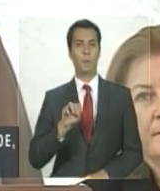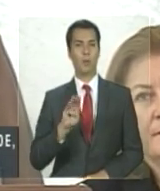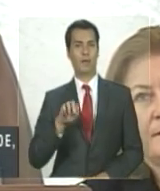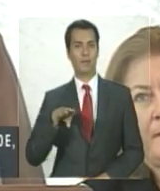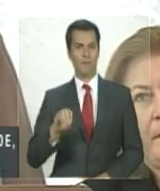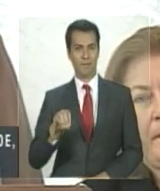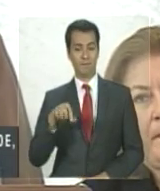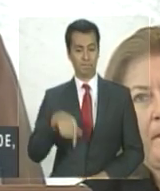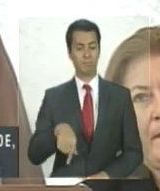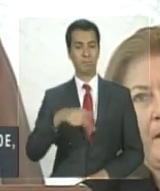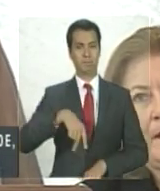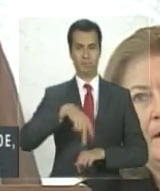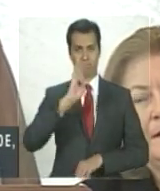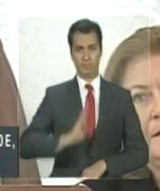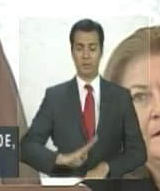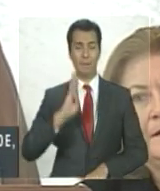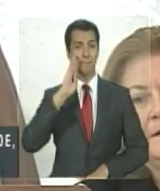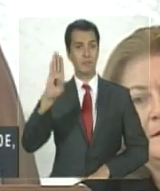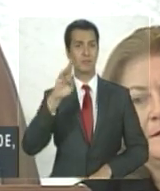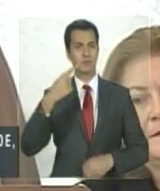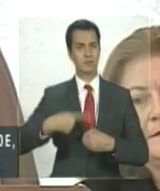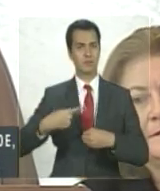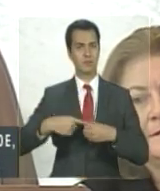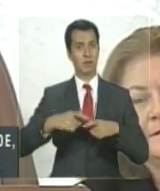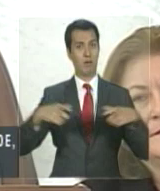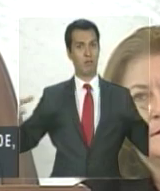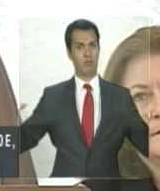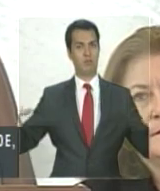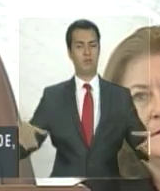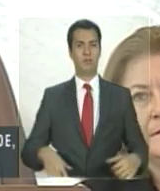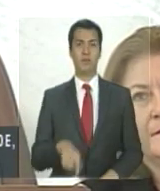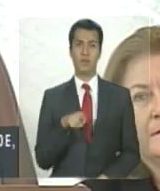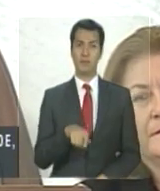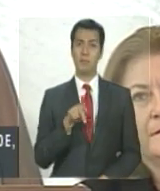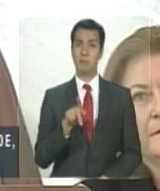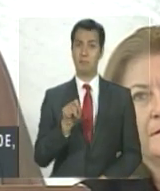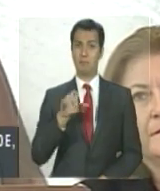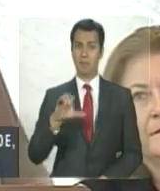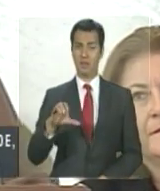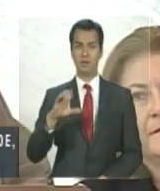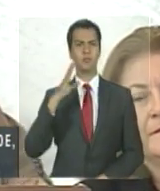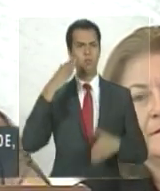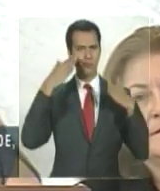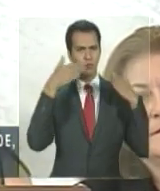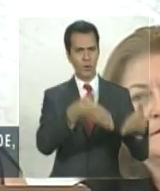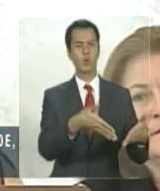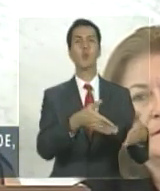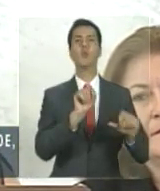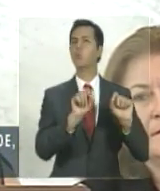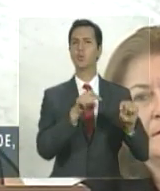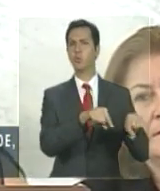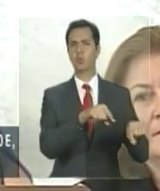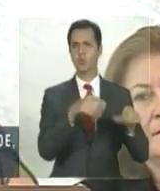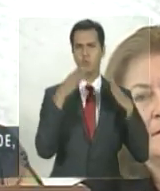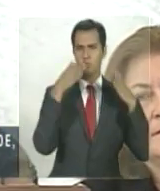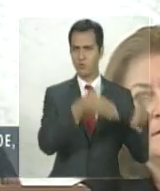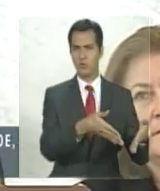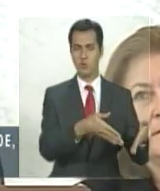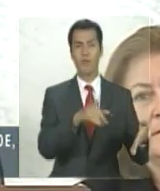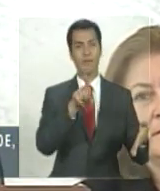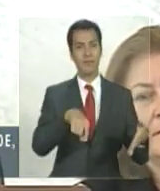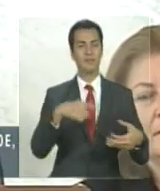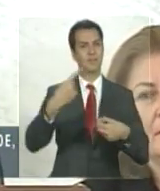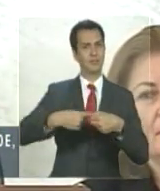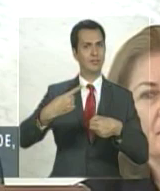principalmente nas grandes cidades. Esse é um PAC que tem um foco, e esse foco são